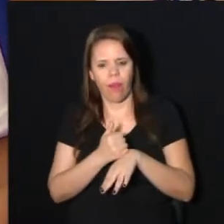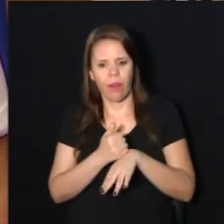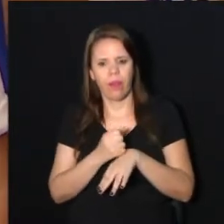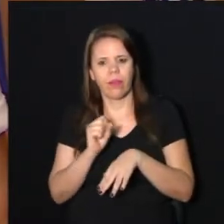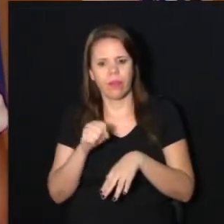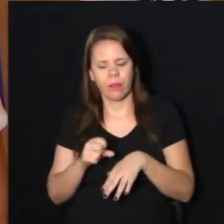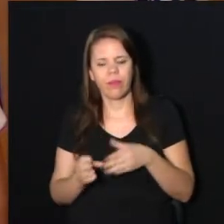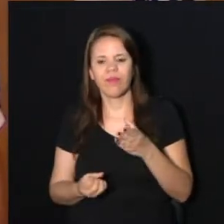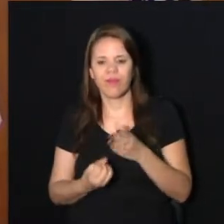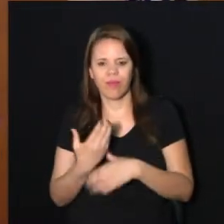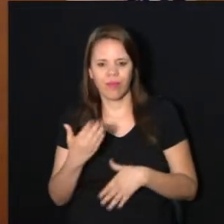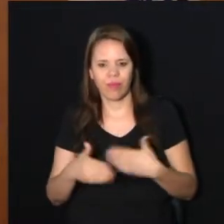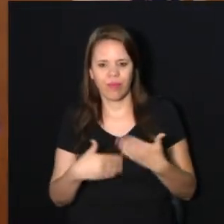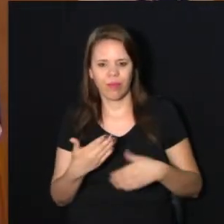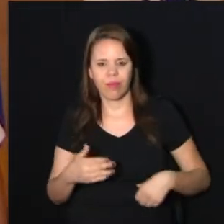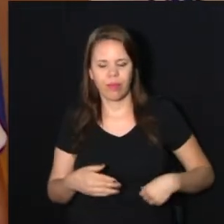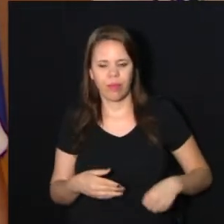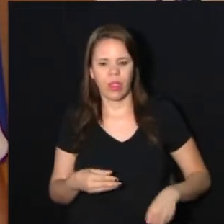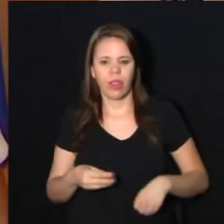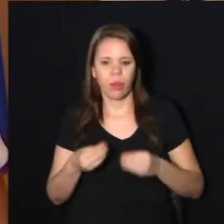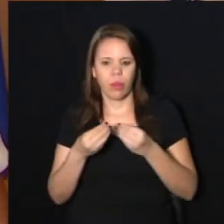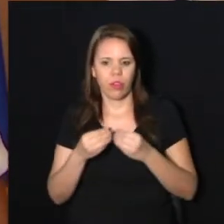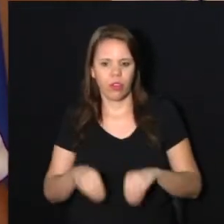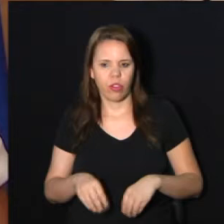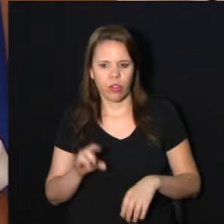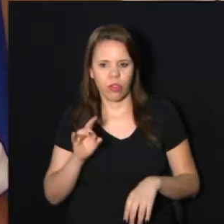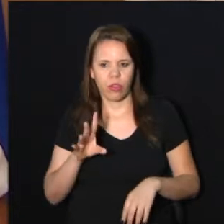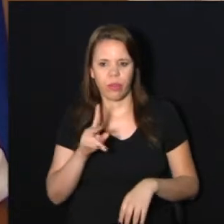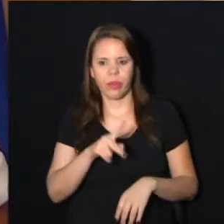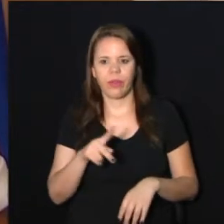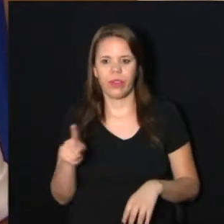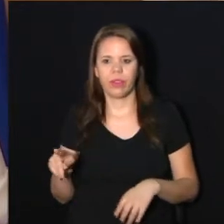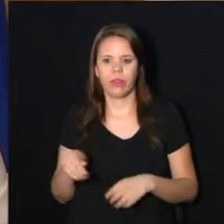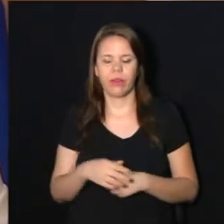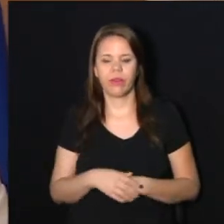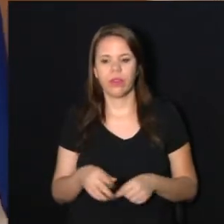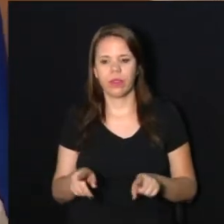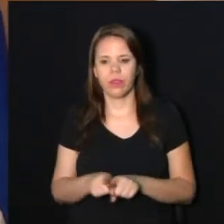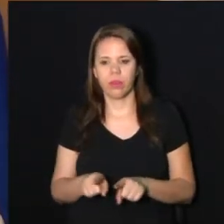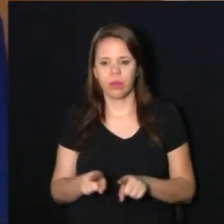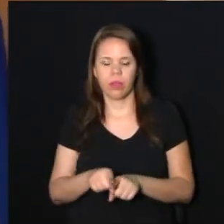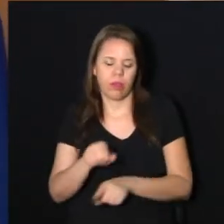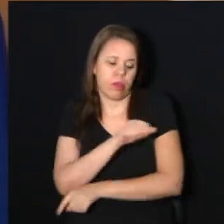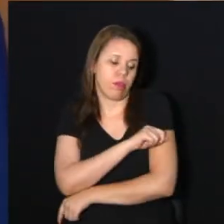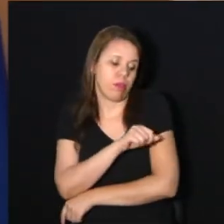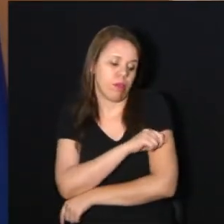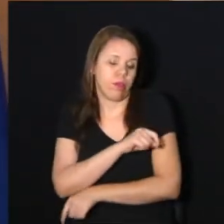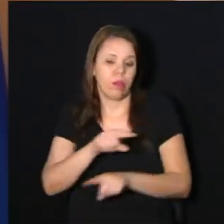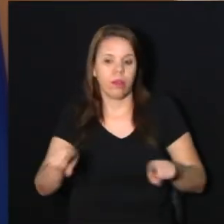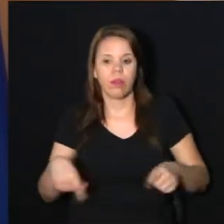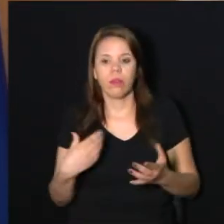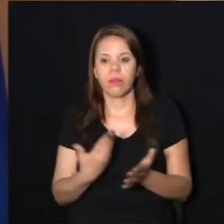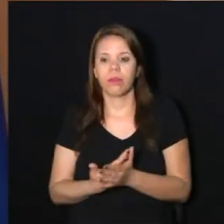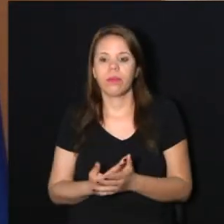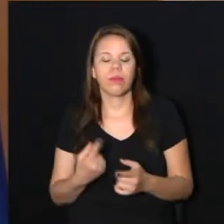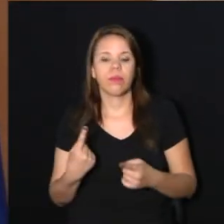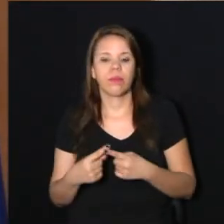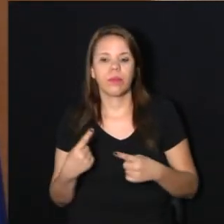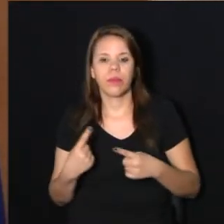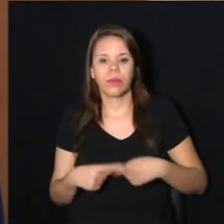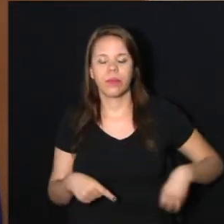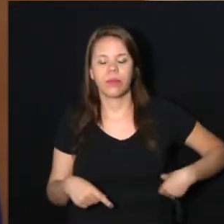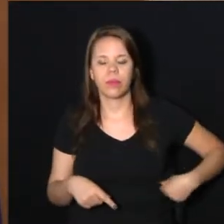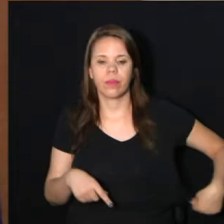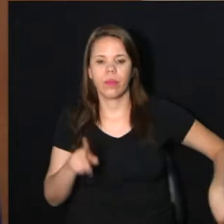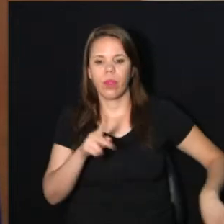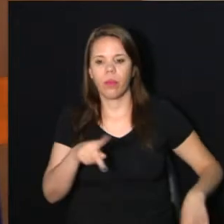um obstáculo que acaba prejudicando não só o professor, mas também o aluno em sala de aula. Porque o